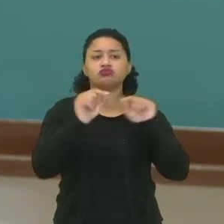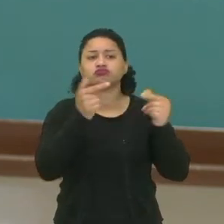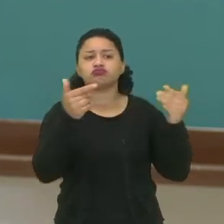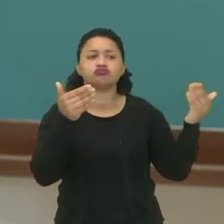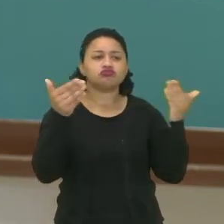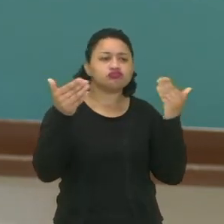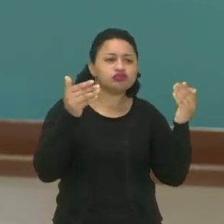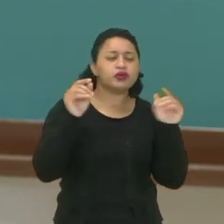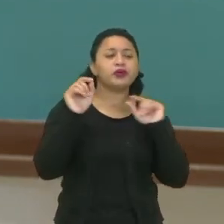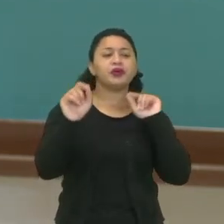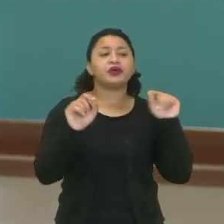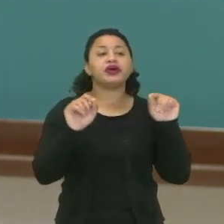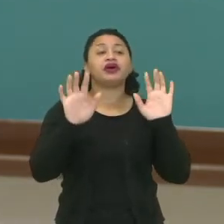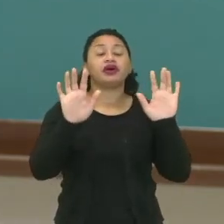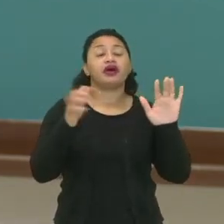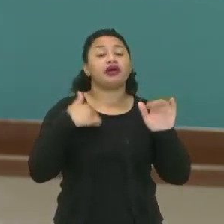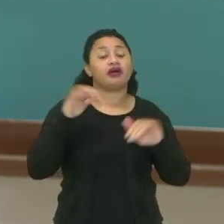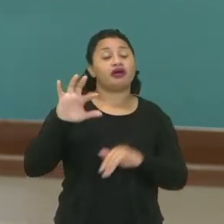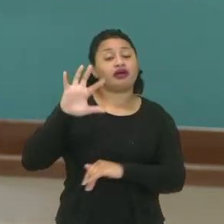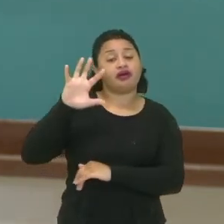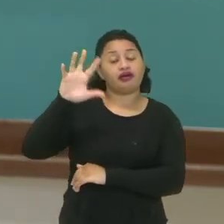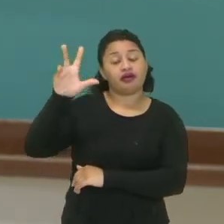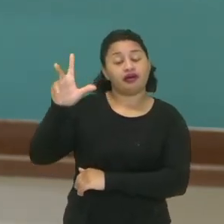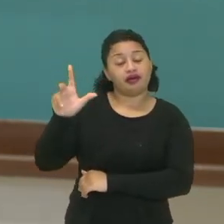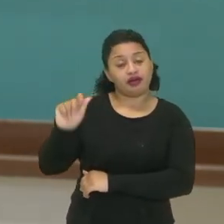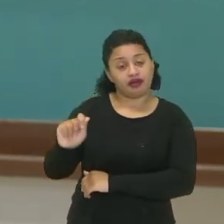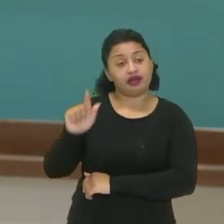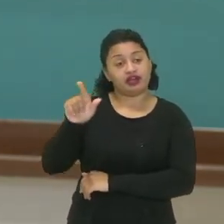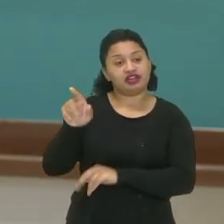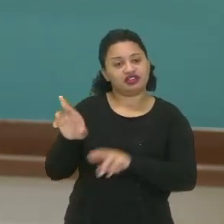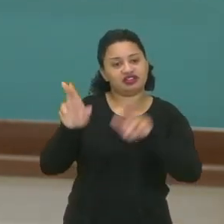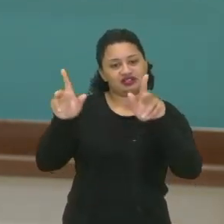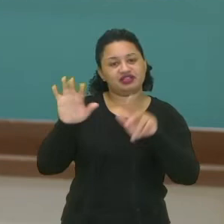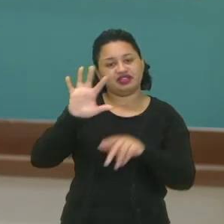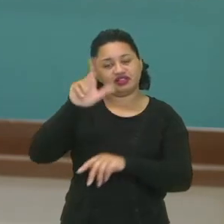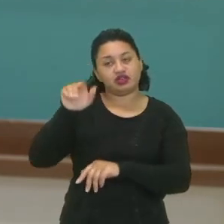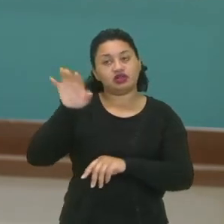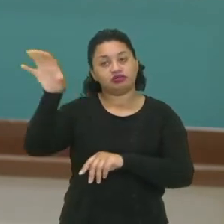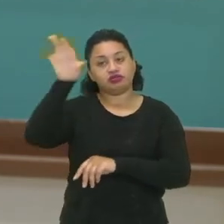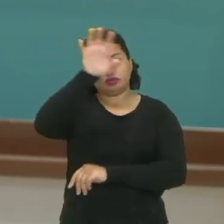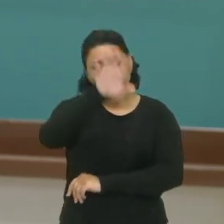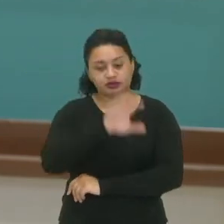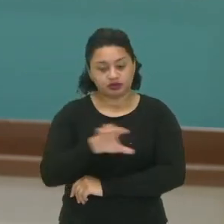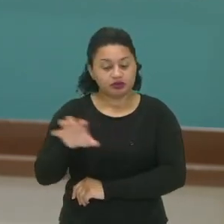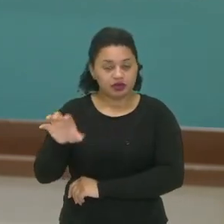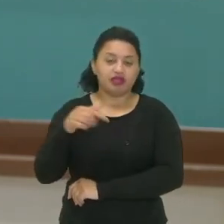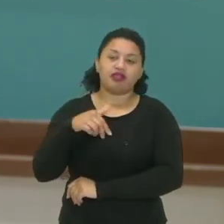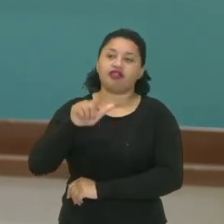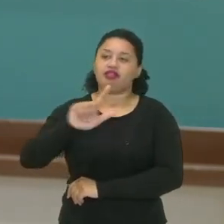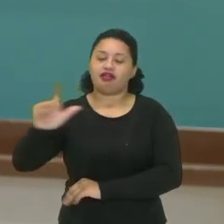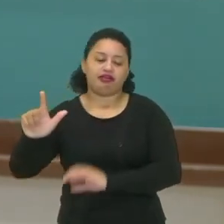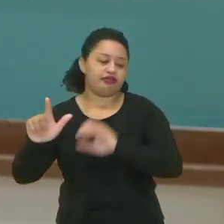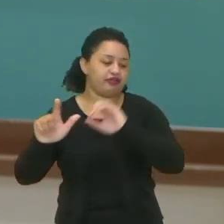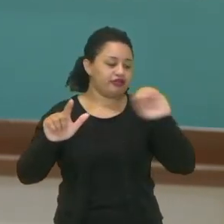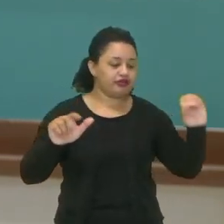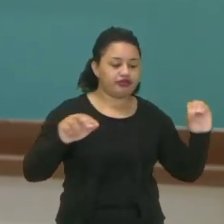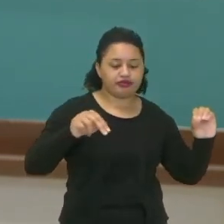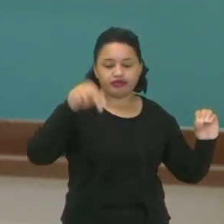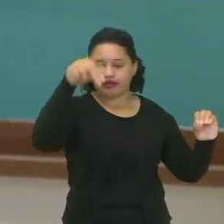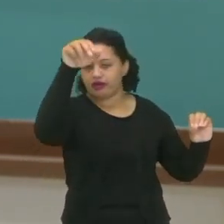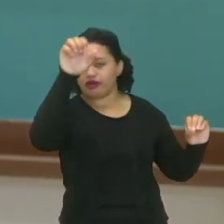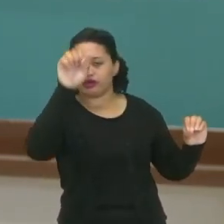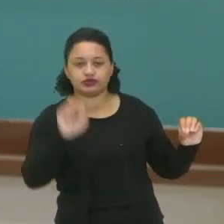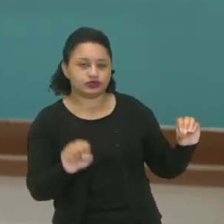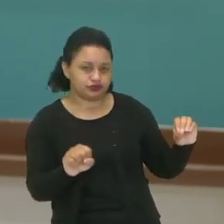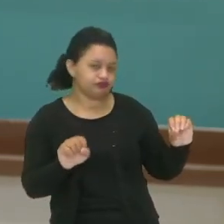né? A África está, na verdade, aí já é uma diferença, né? Em todos os hemisférios do nosso planeta, tanto leste como oeste,